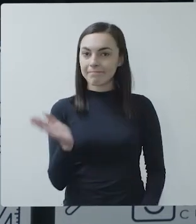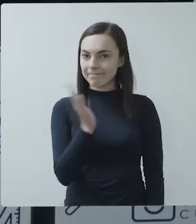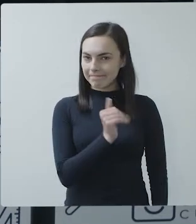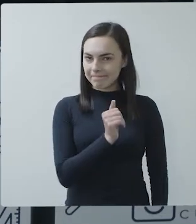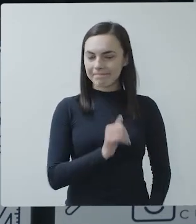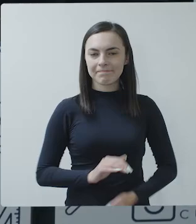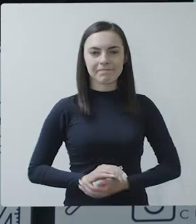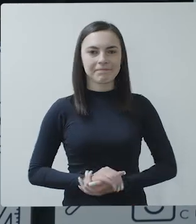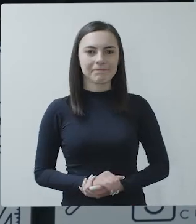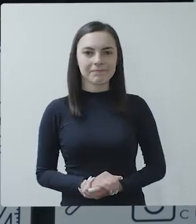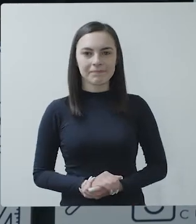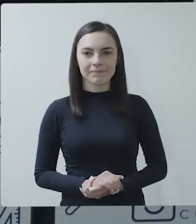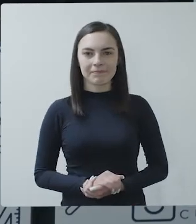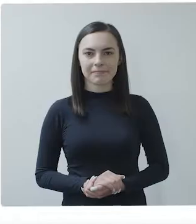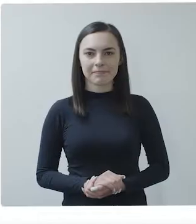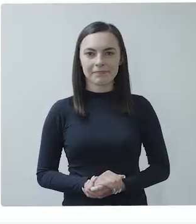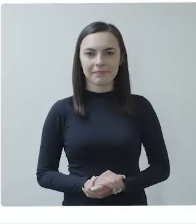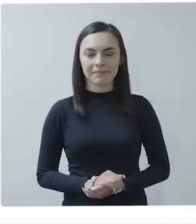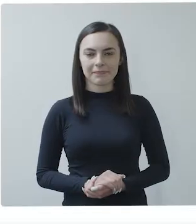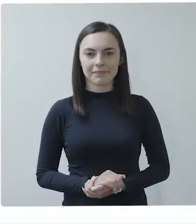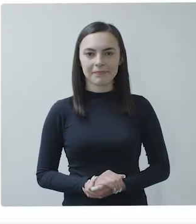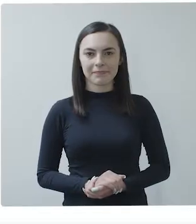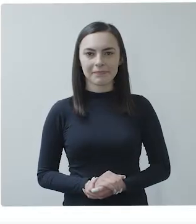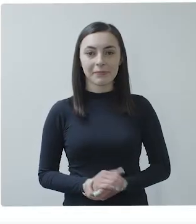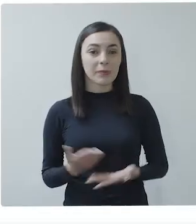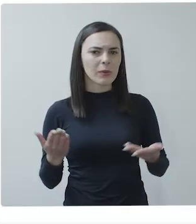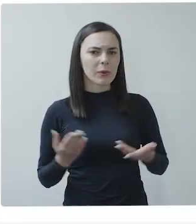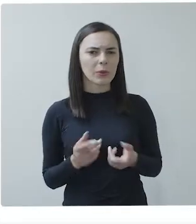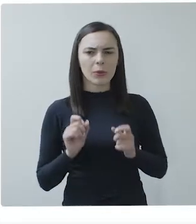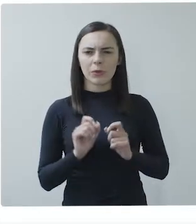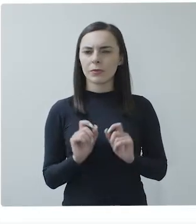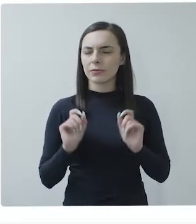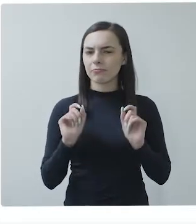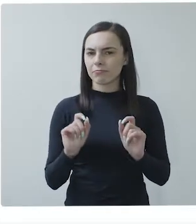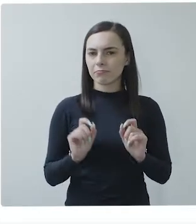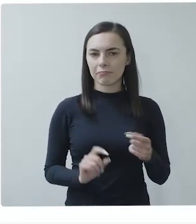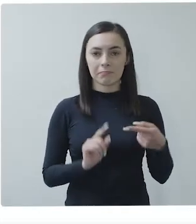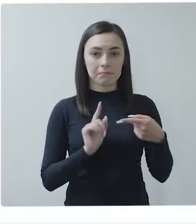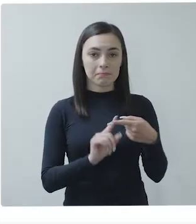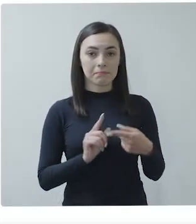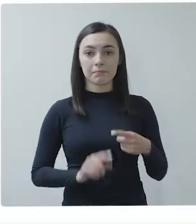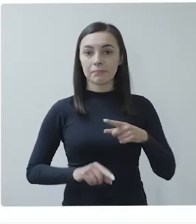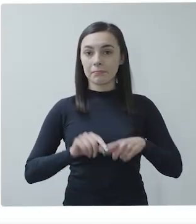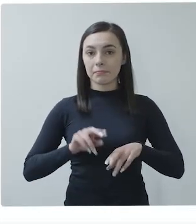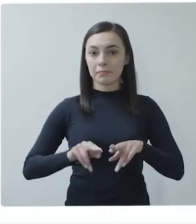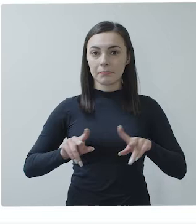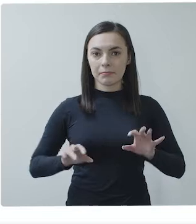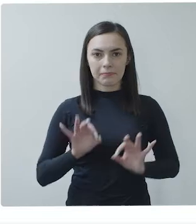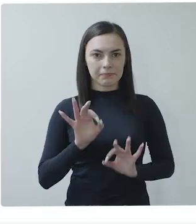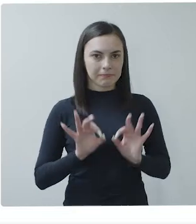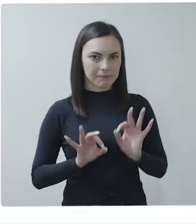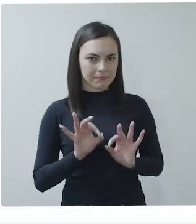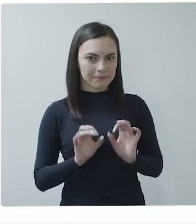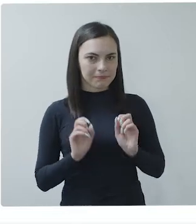lá? Então, o que que nós iremos fazer? Vamos separar os materiais, joia?